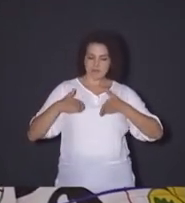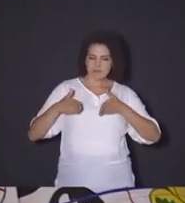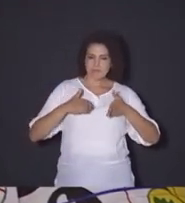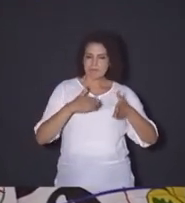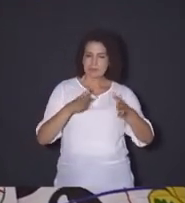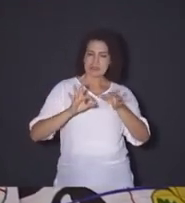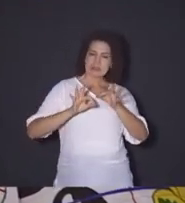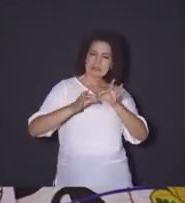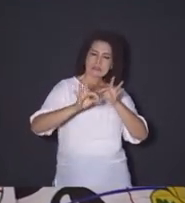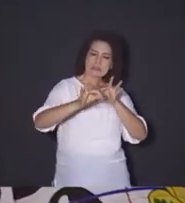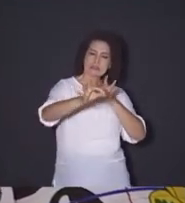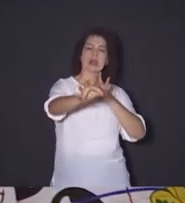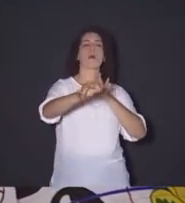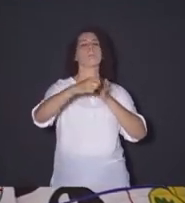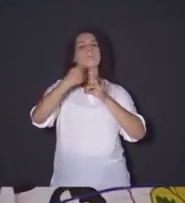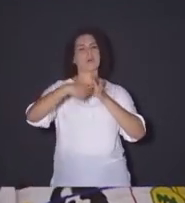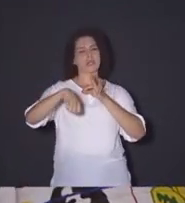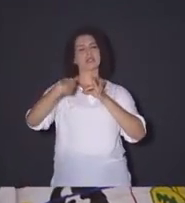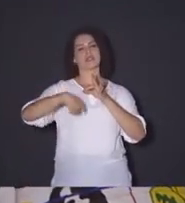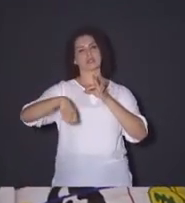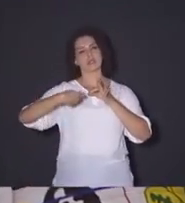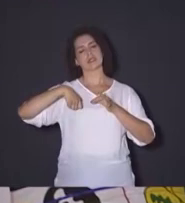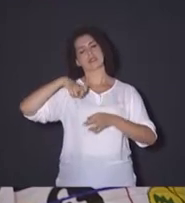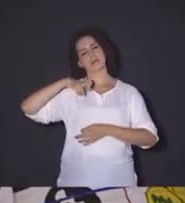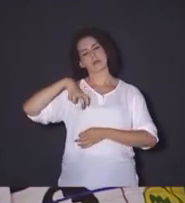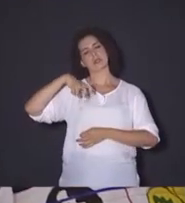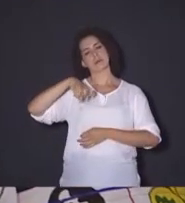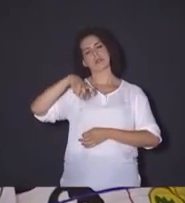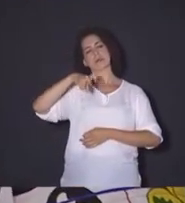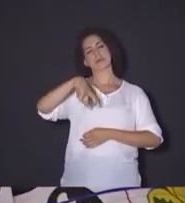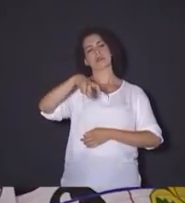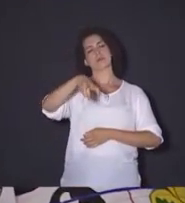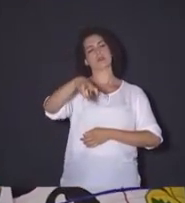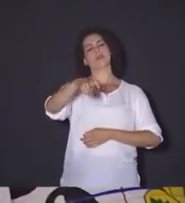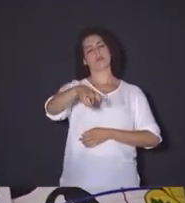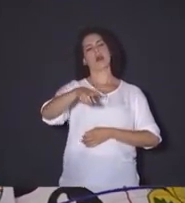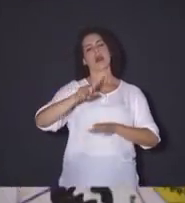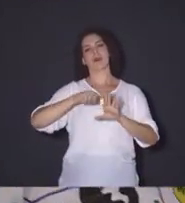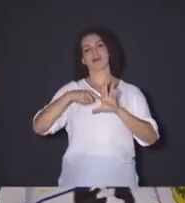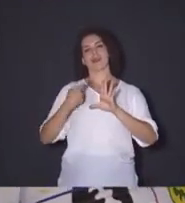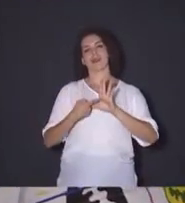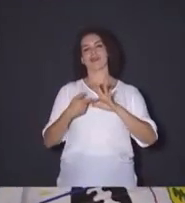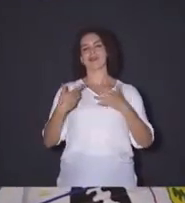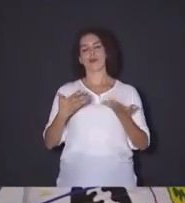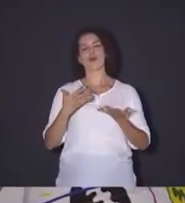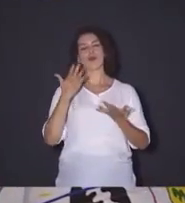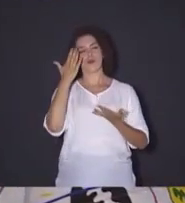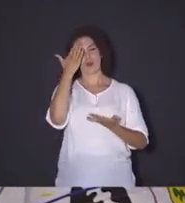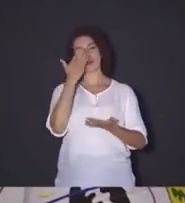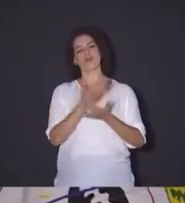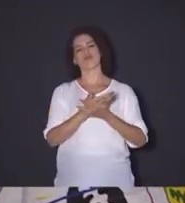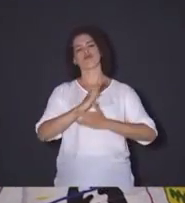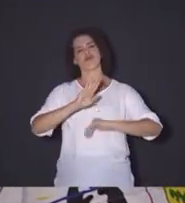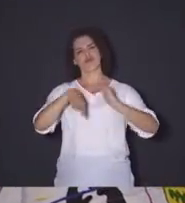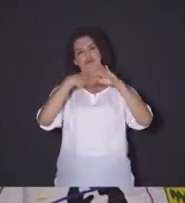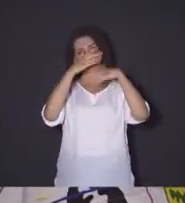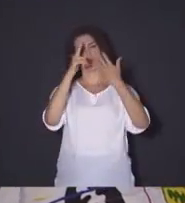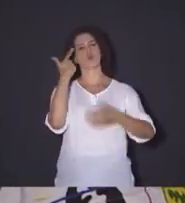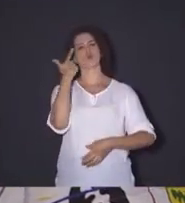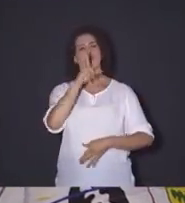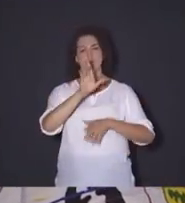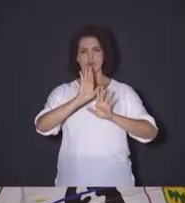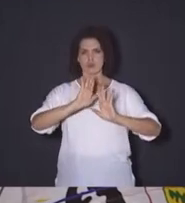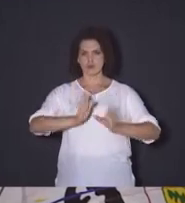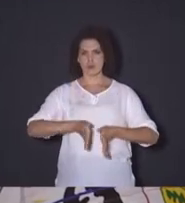precisa verdadeiramente passar por ele acredito que já avançamos muito nesta anos em todos os lugares